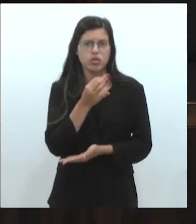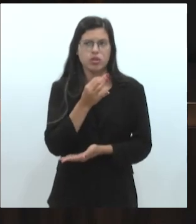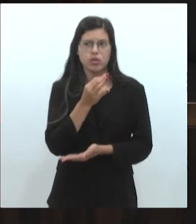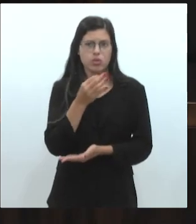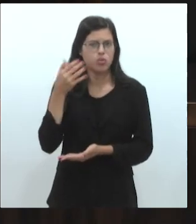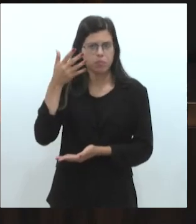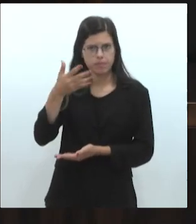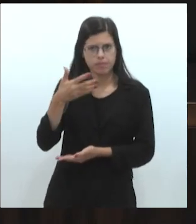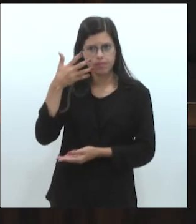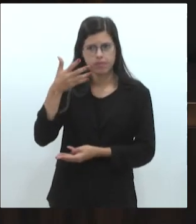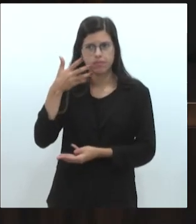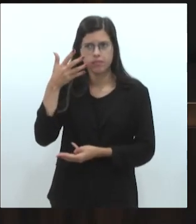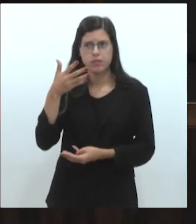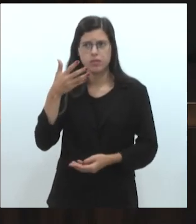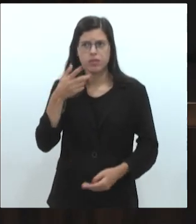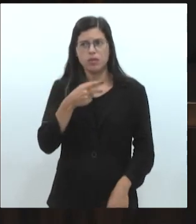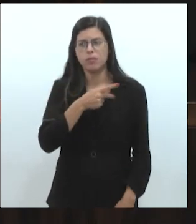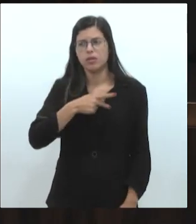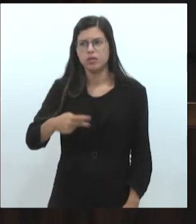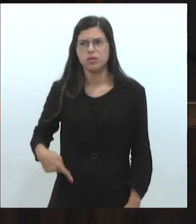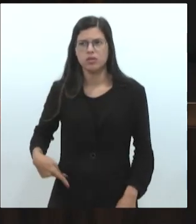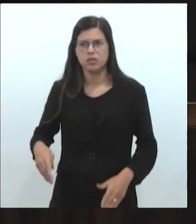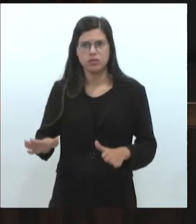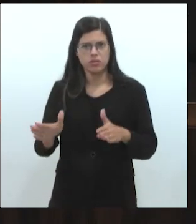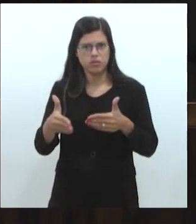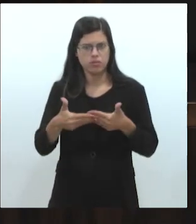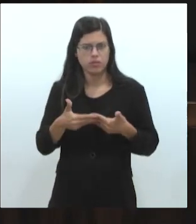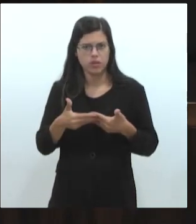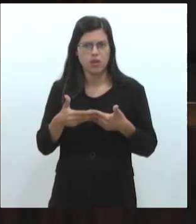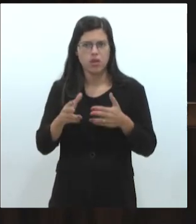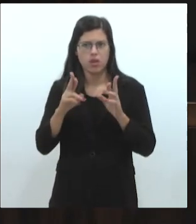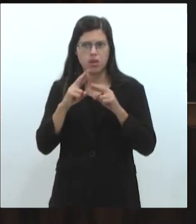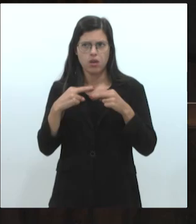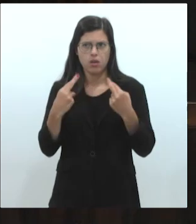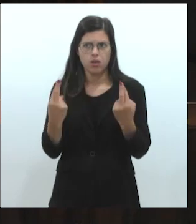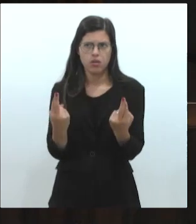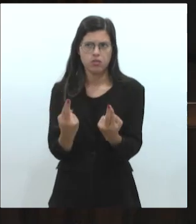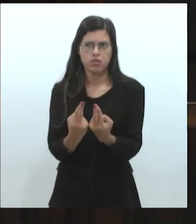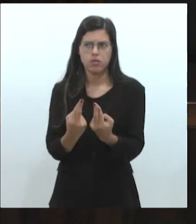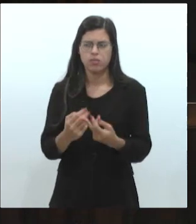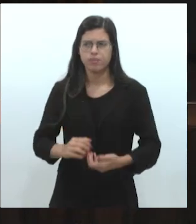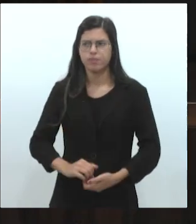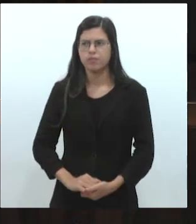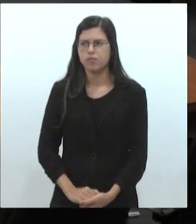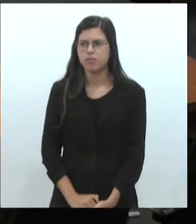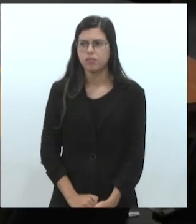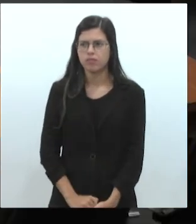inscritos, está encerrada a sessão.